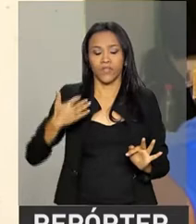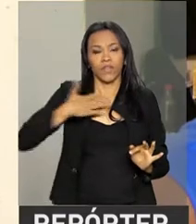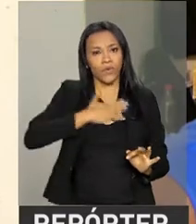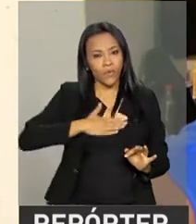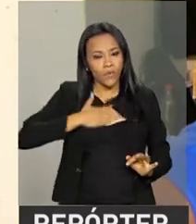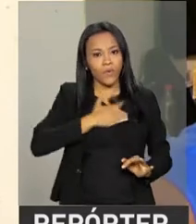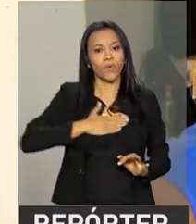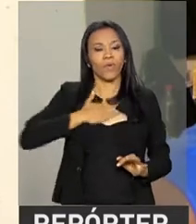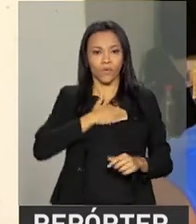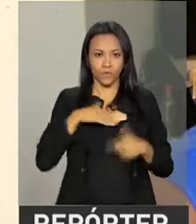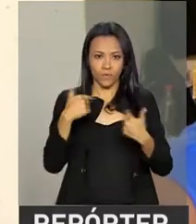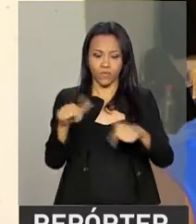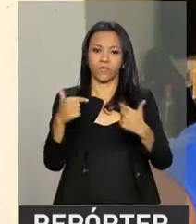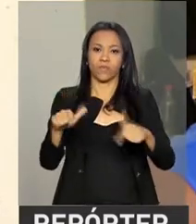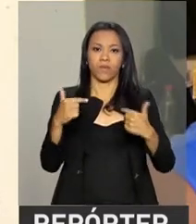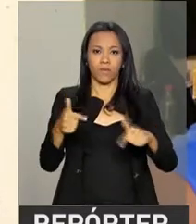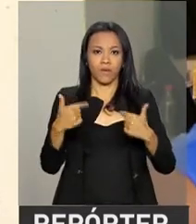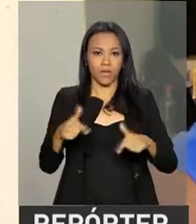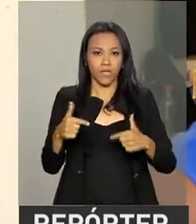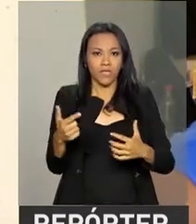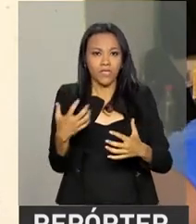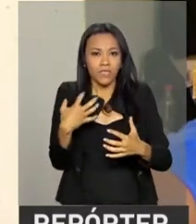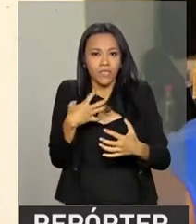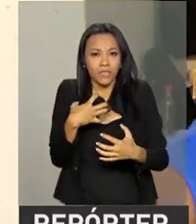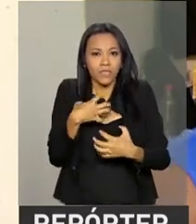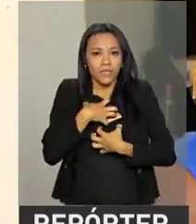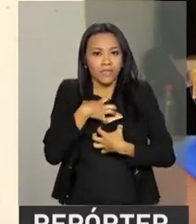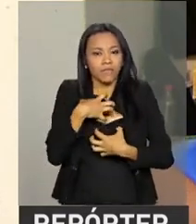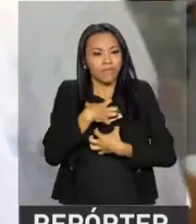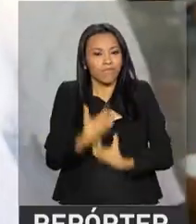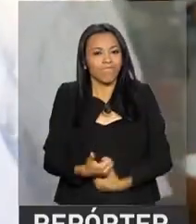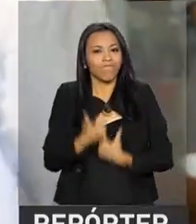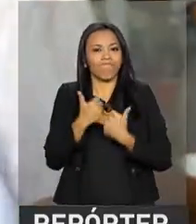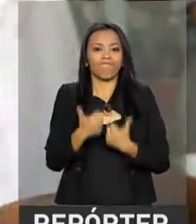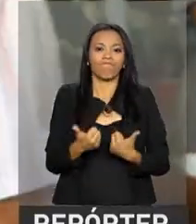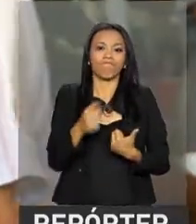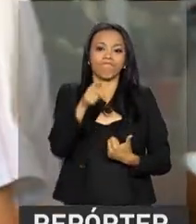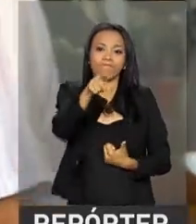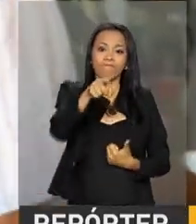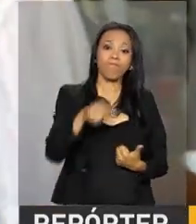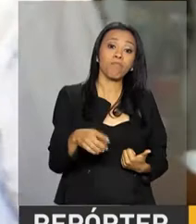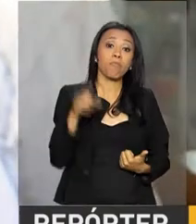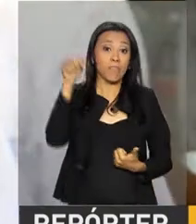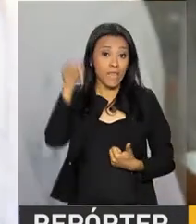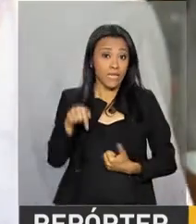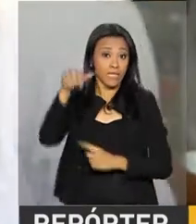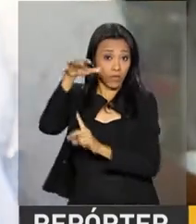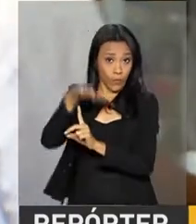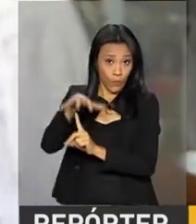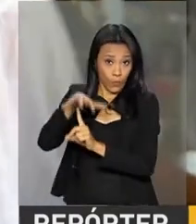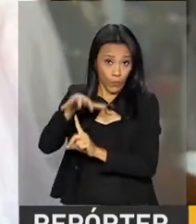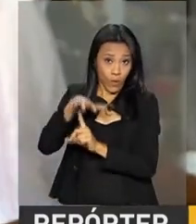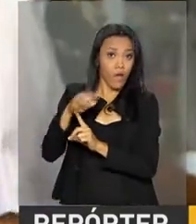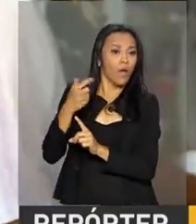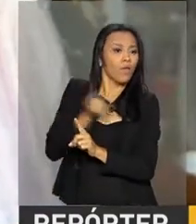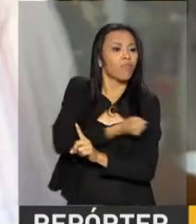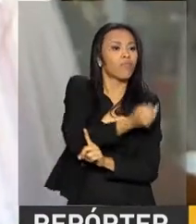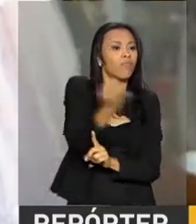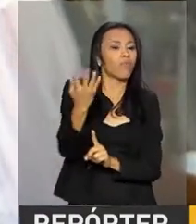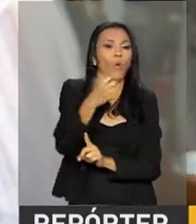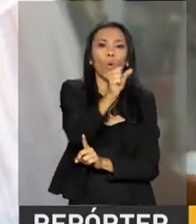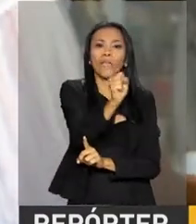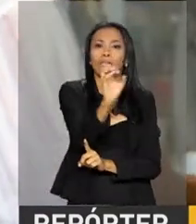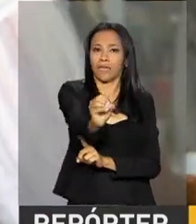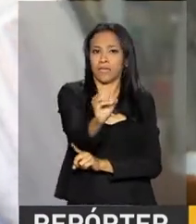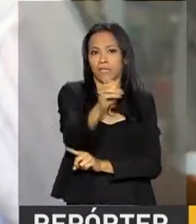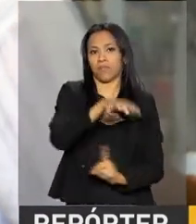trabalhar. Sinto parte de saúde do meu trabalho. Além da barraca da Dona Deusa, outros 80 estandes com